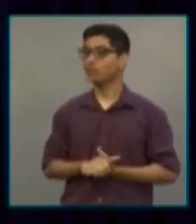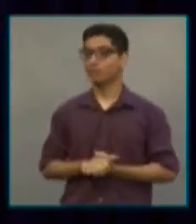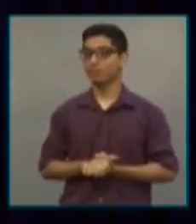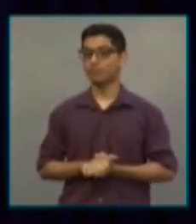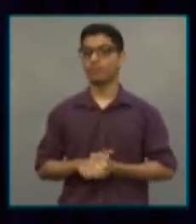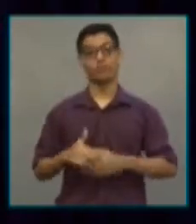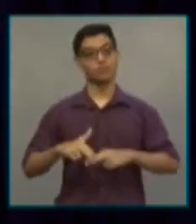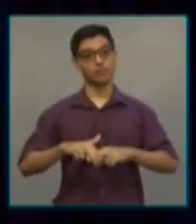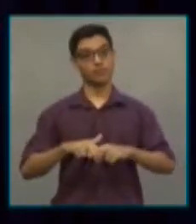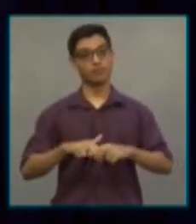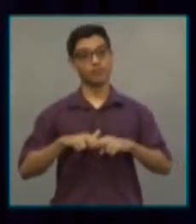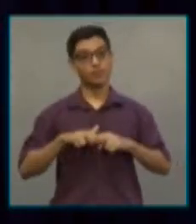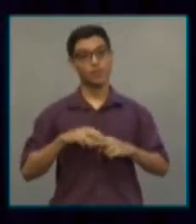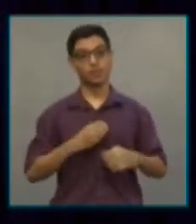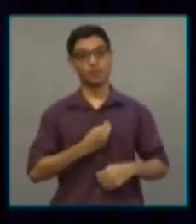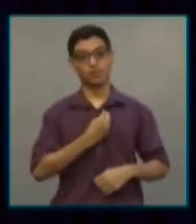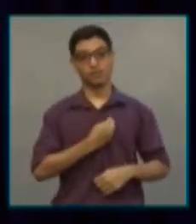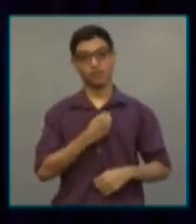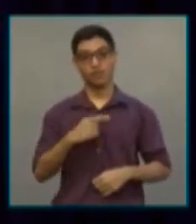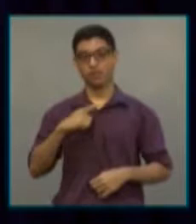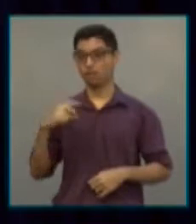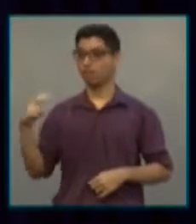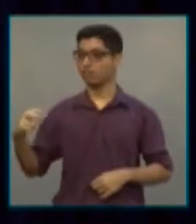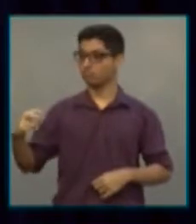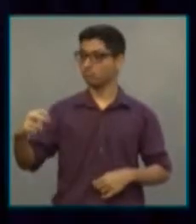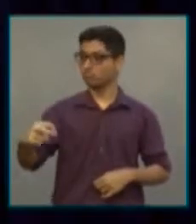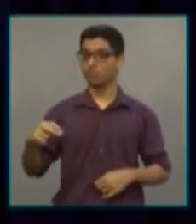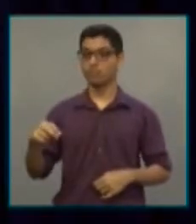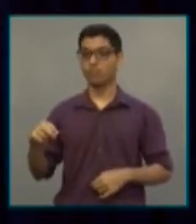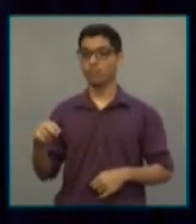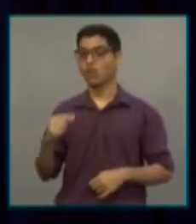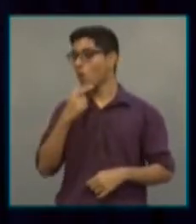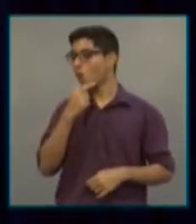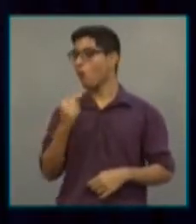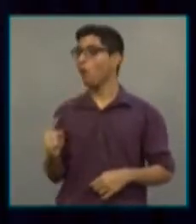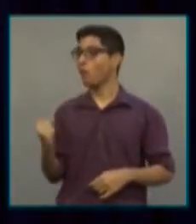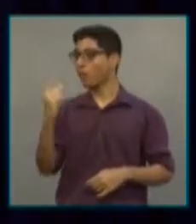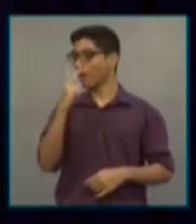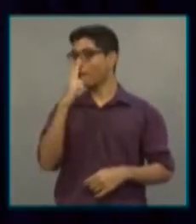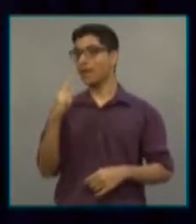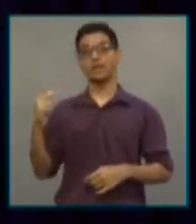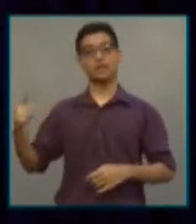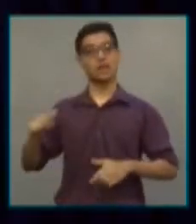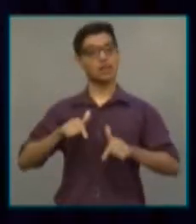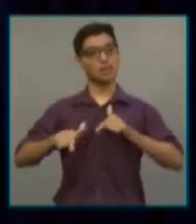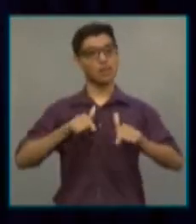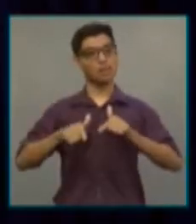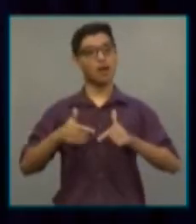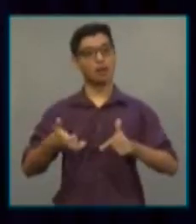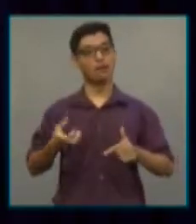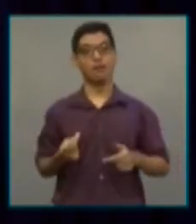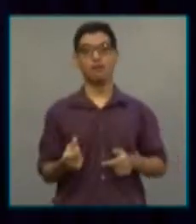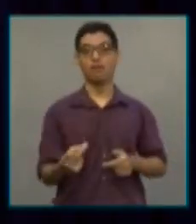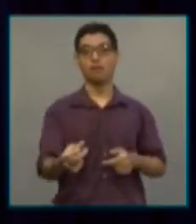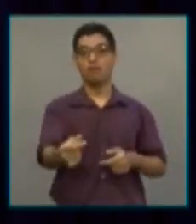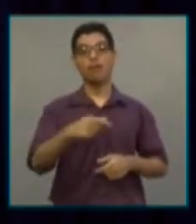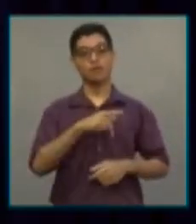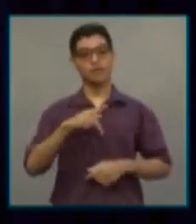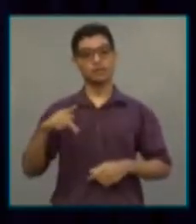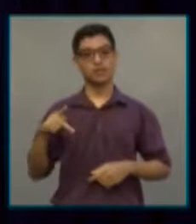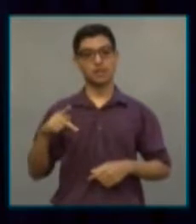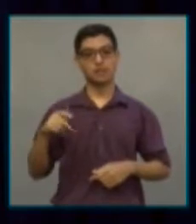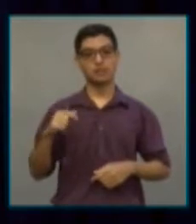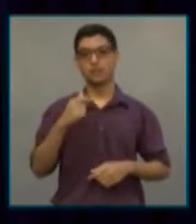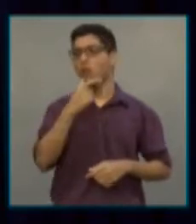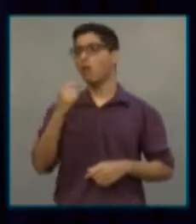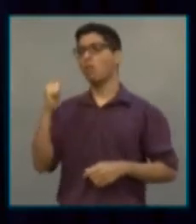os candidatos, temos até candidato carreirista. Um desistiu, O outro continua tentando por um projeto pessoal. Eu não sei até